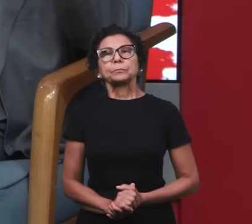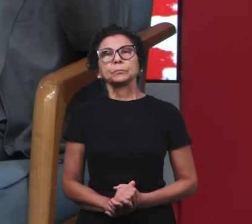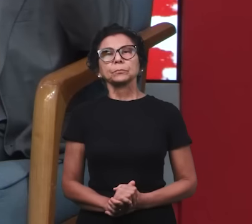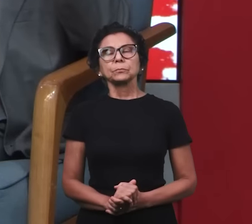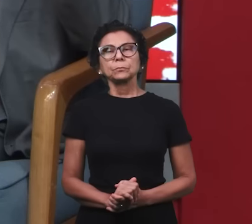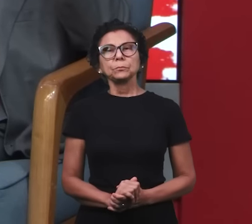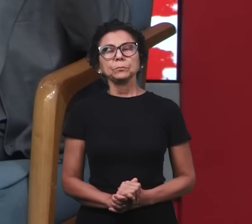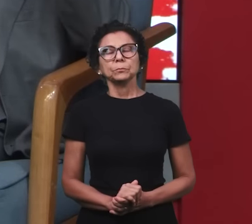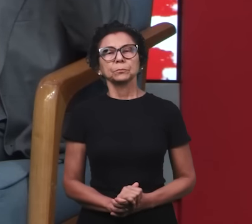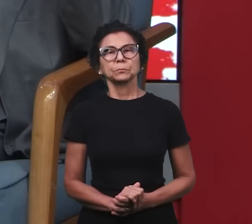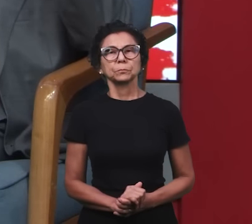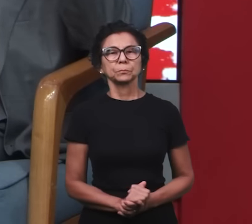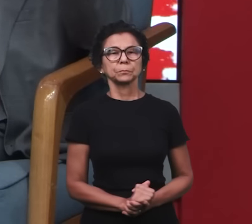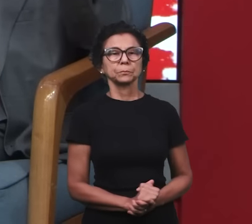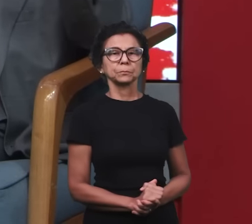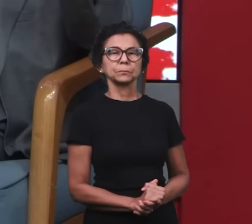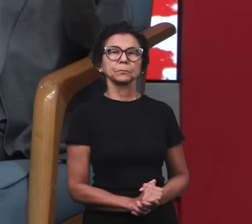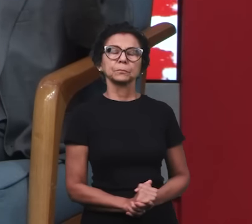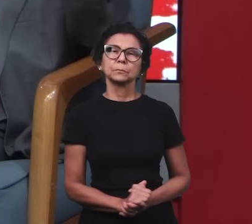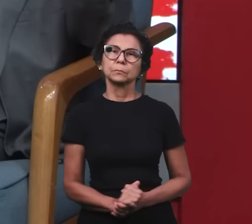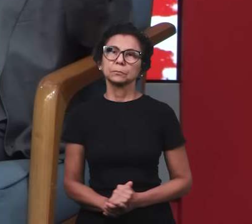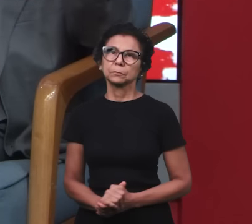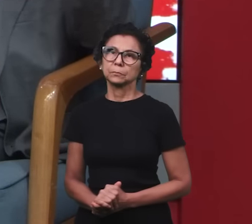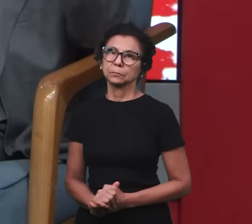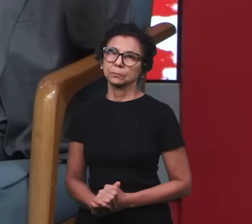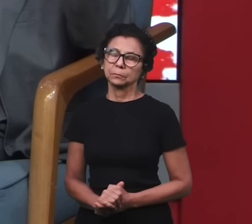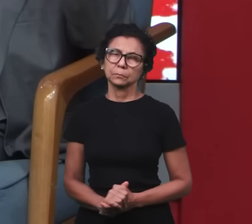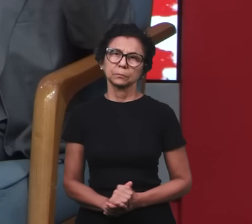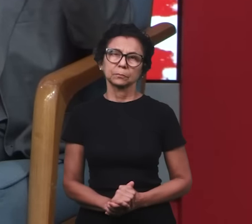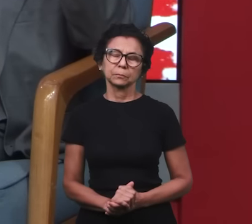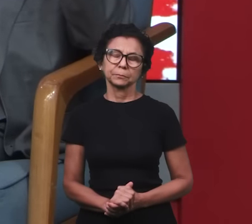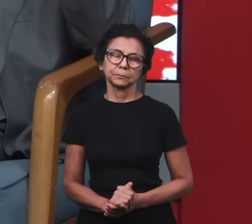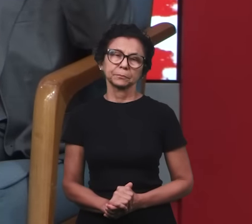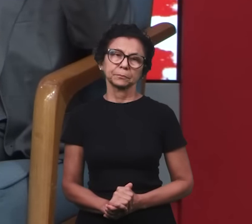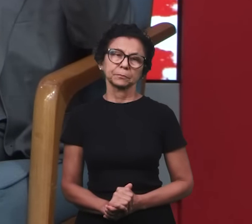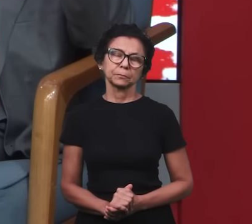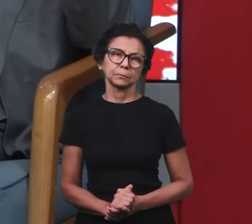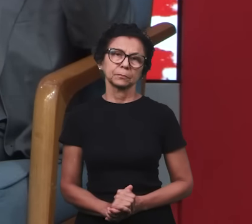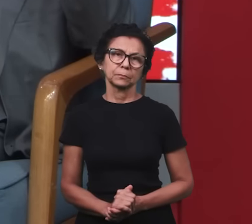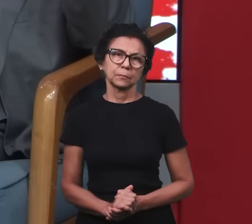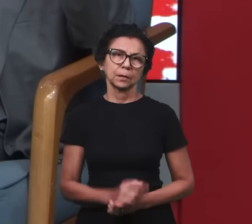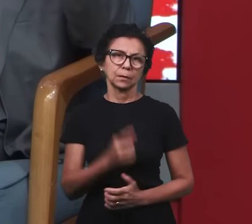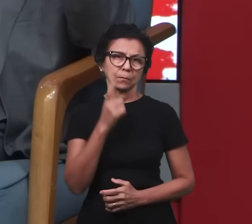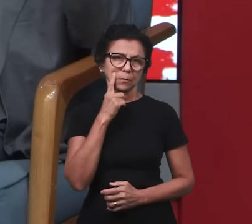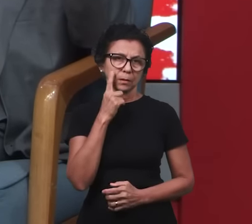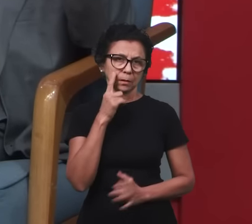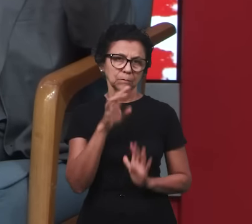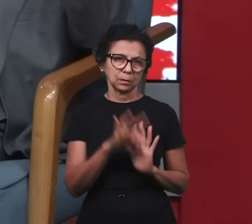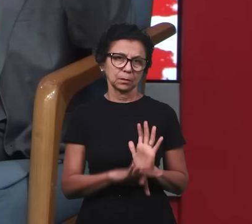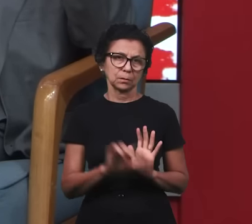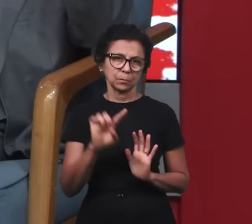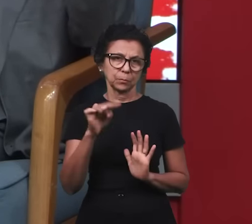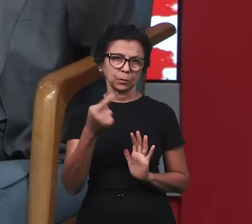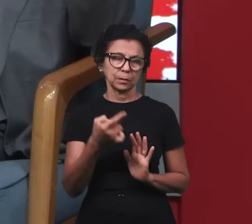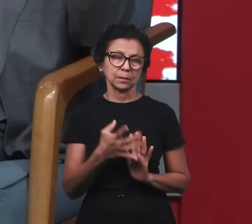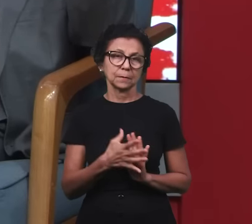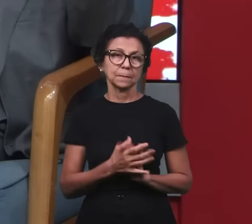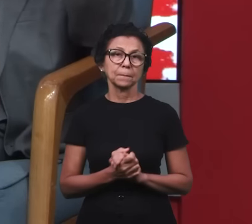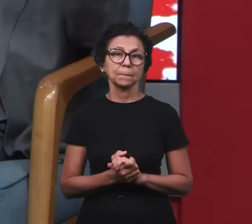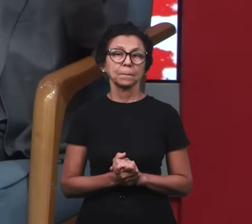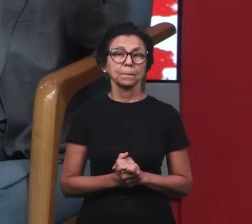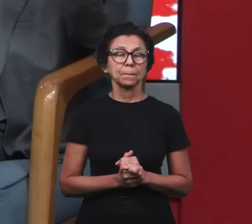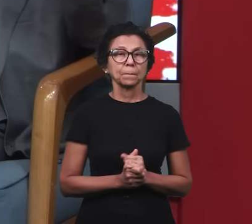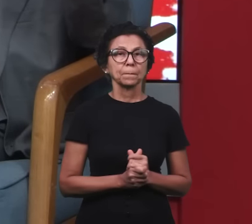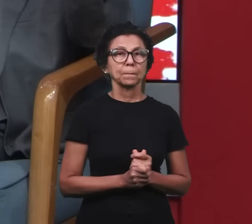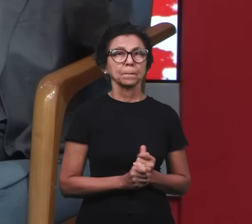diz o seguinte, né? Quem lê no Velho Testamento, depois pode ver o texto lá. O segredo da carne